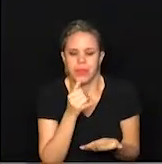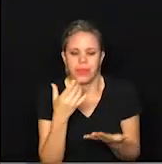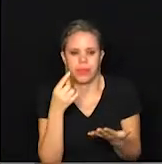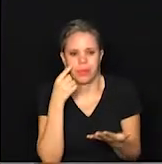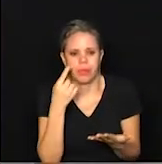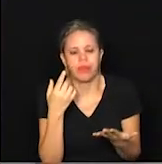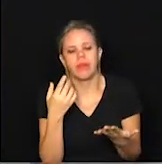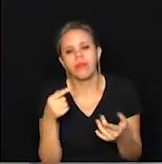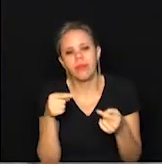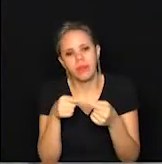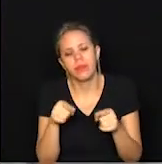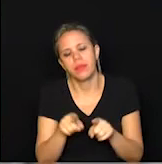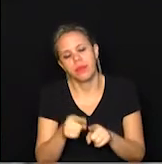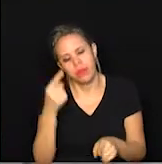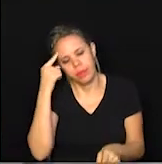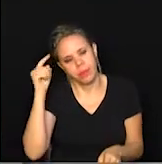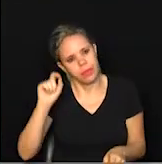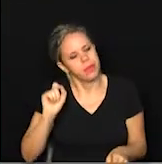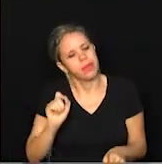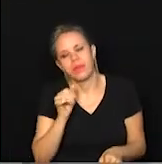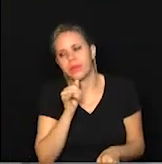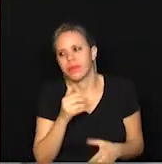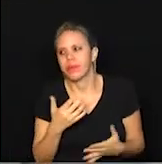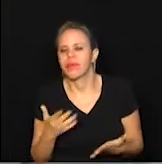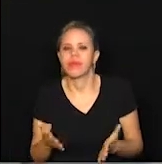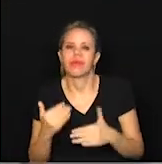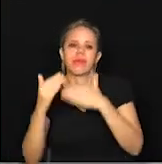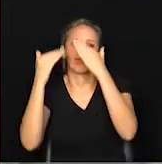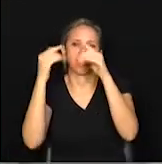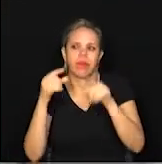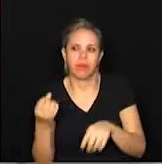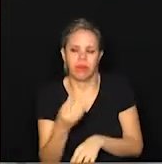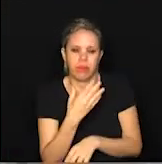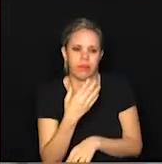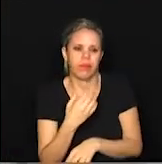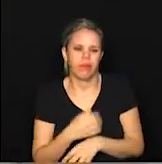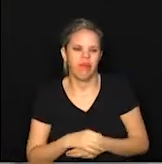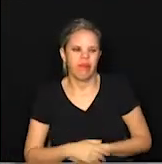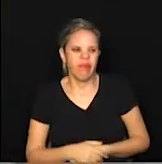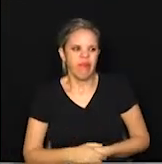a nossa ideia é construir novos